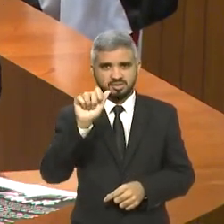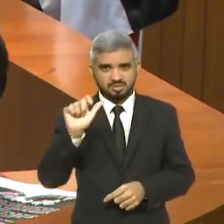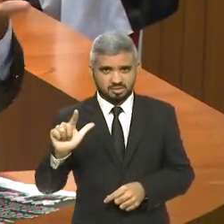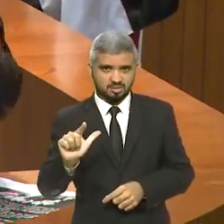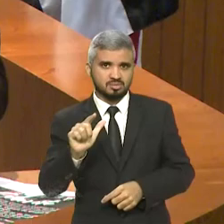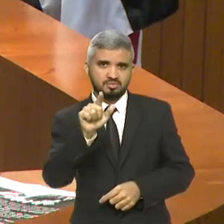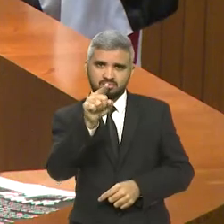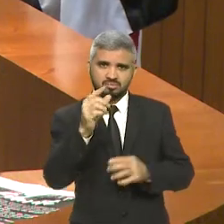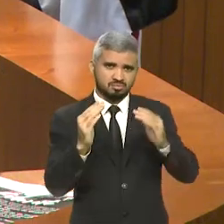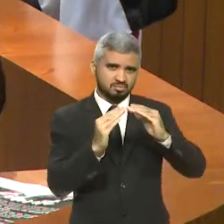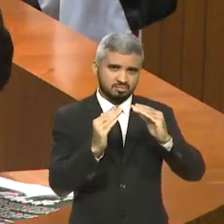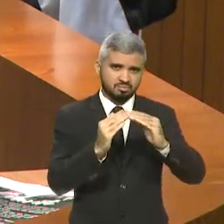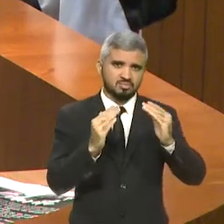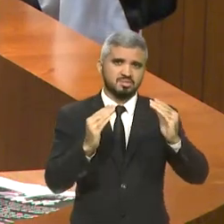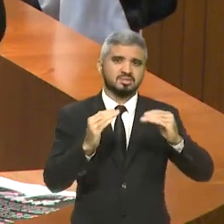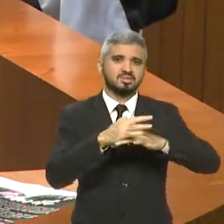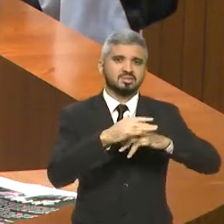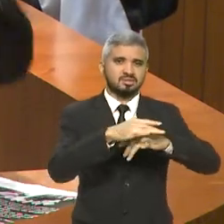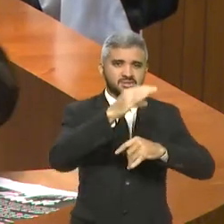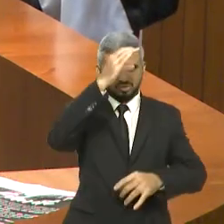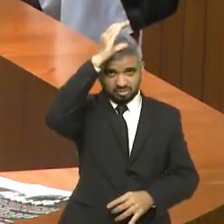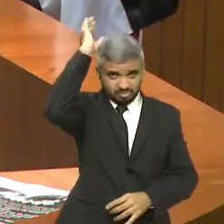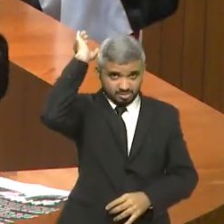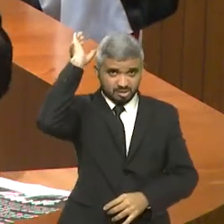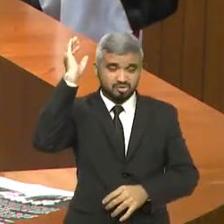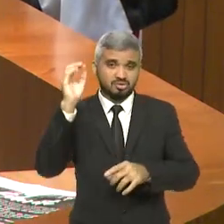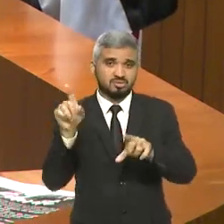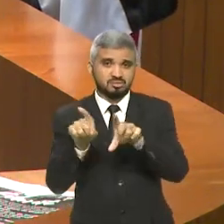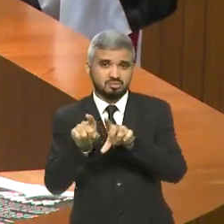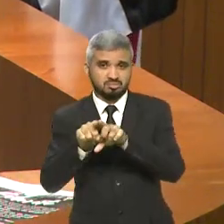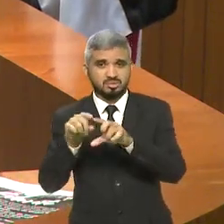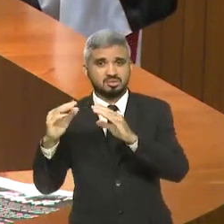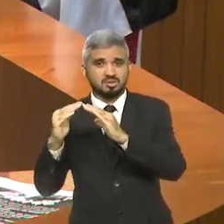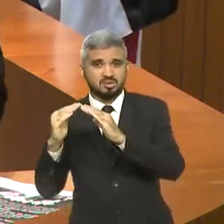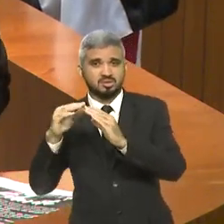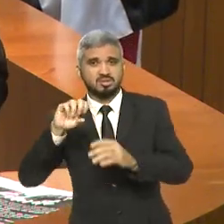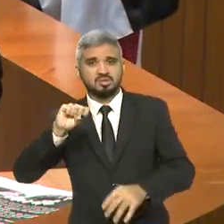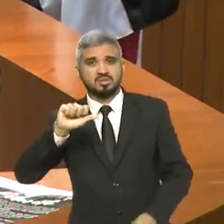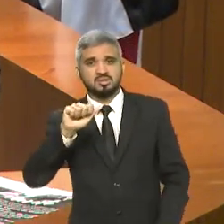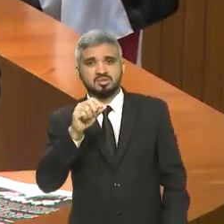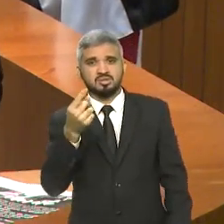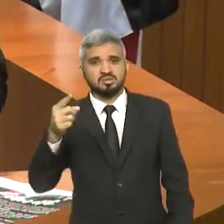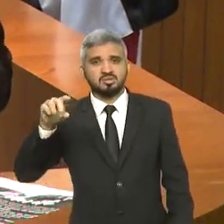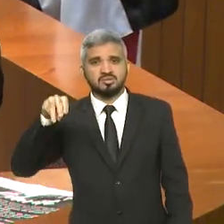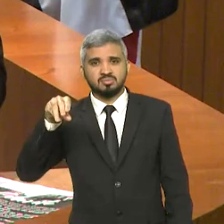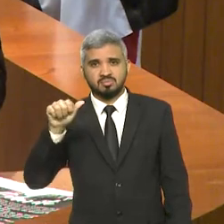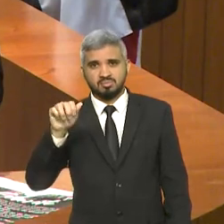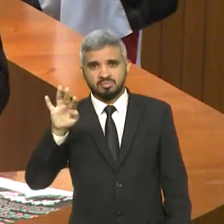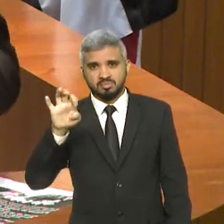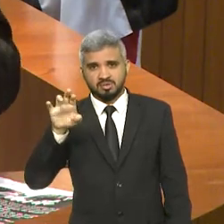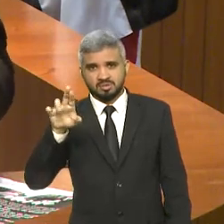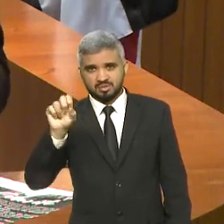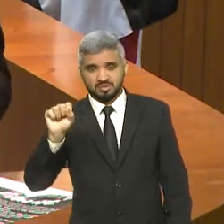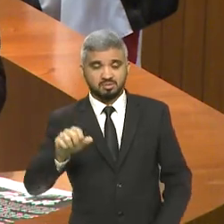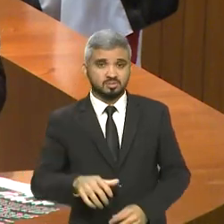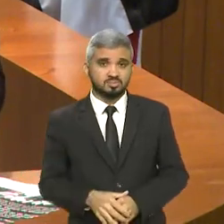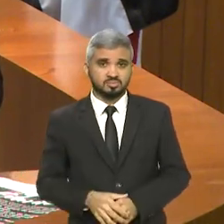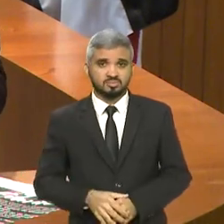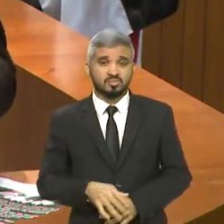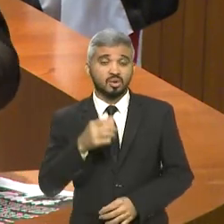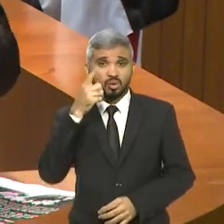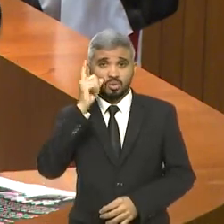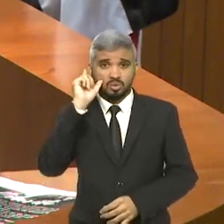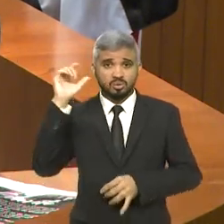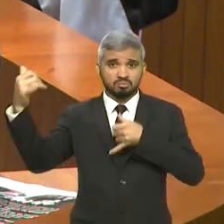na cidade de Chapadinha, para você que está em casa em São Mateus, ontem eu recebi uma ligação, uma